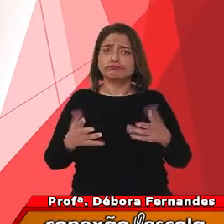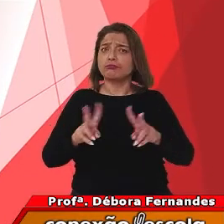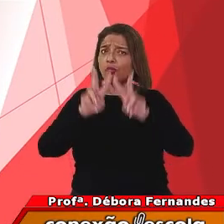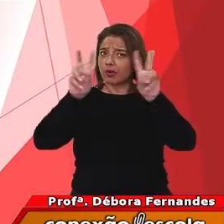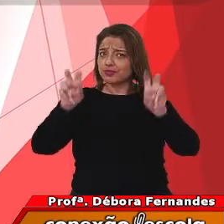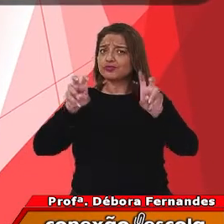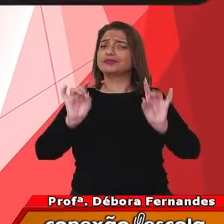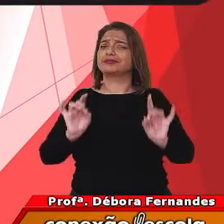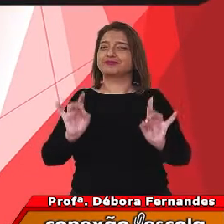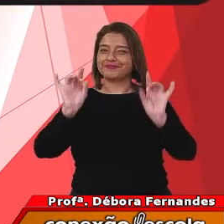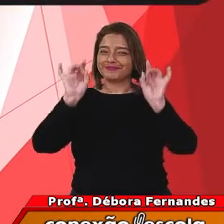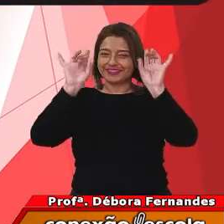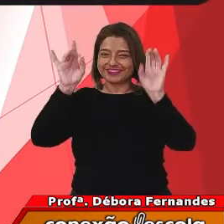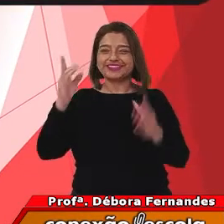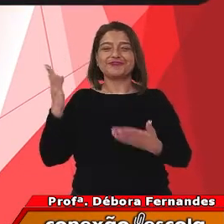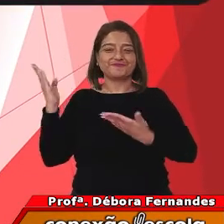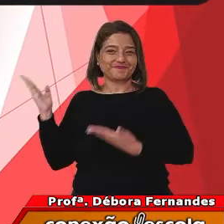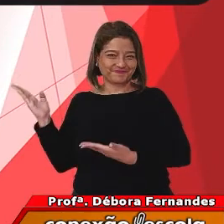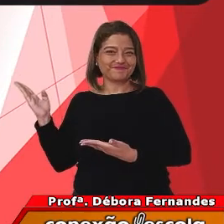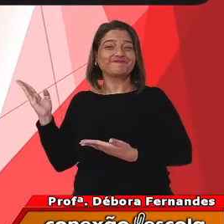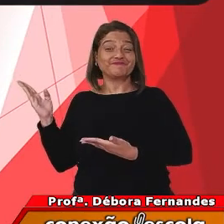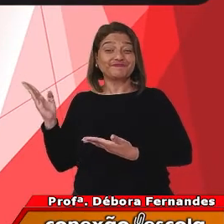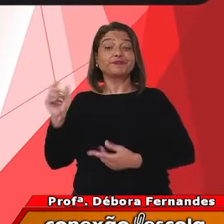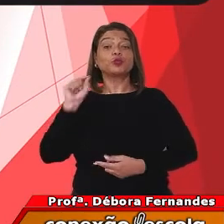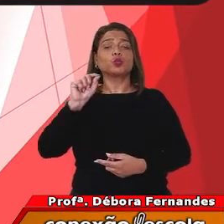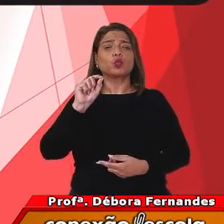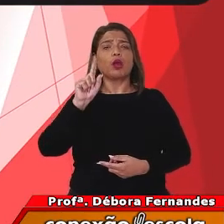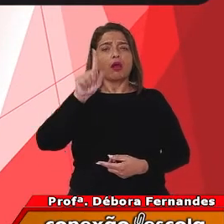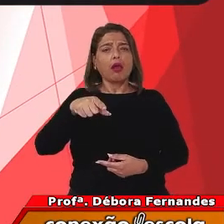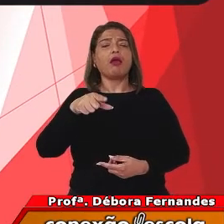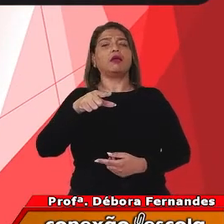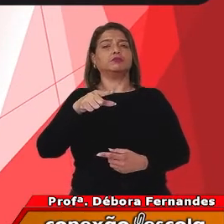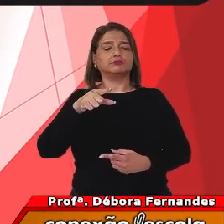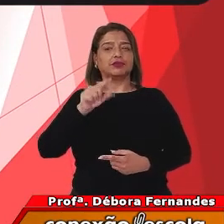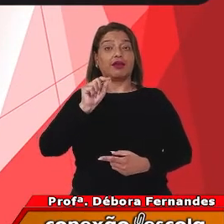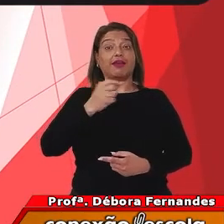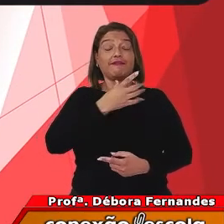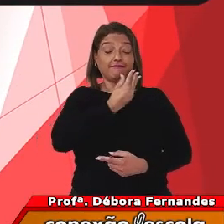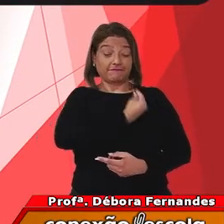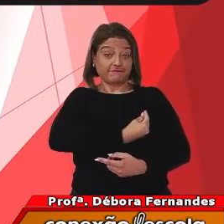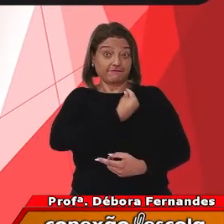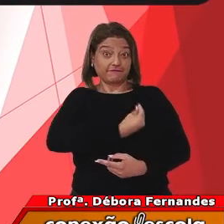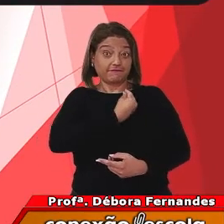muito especial. Health living, ok? Então, um estilo de vida